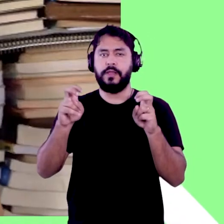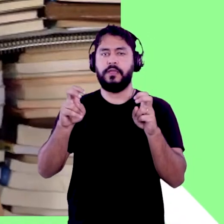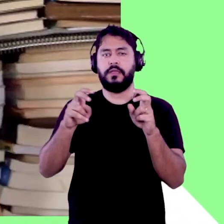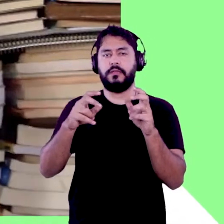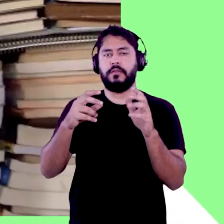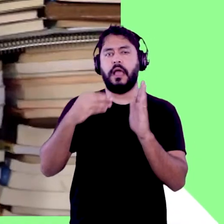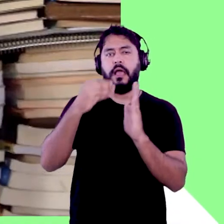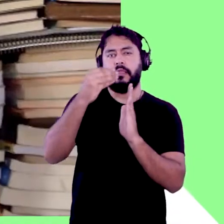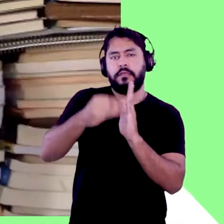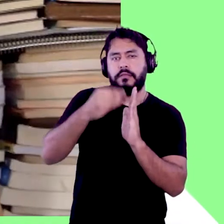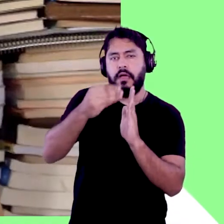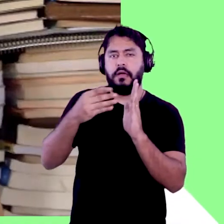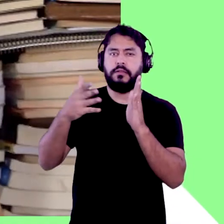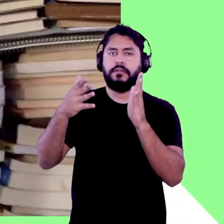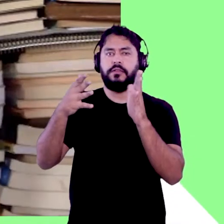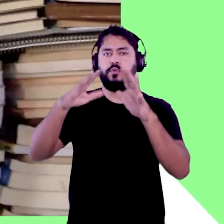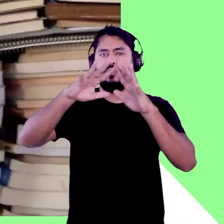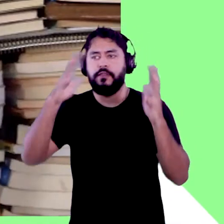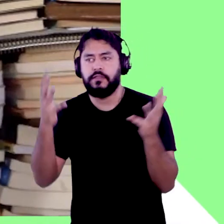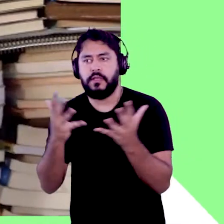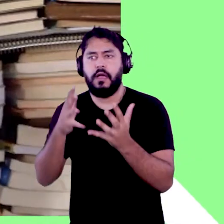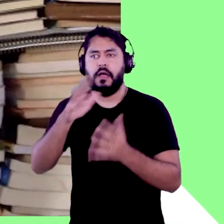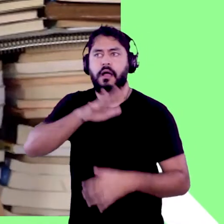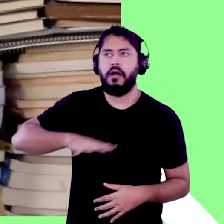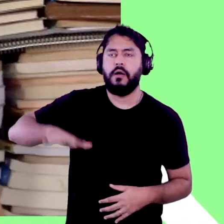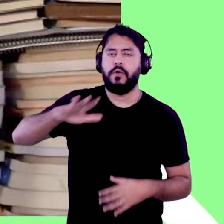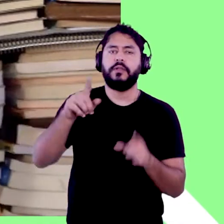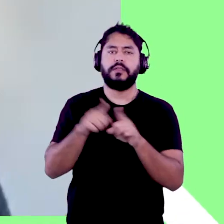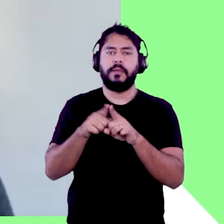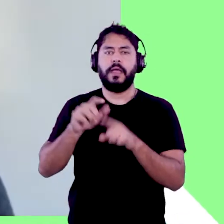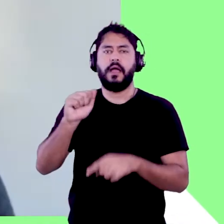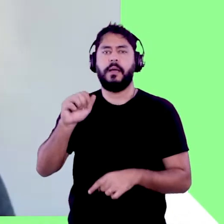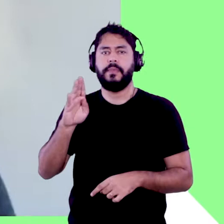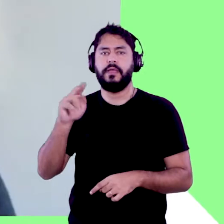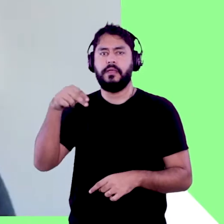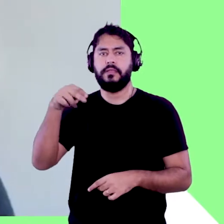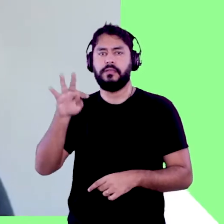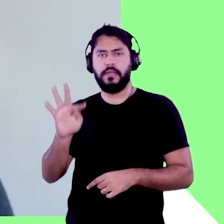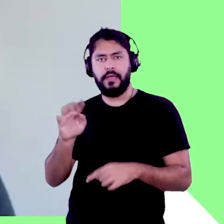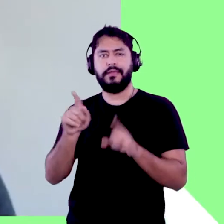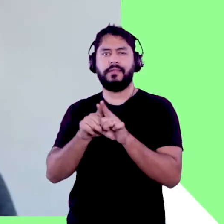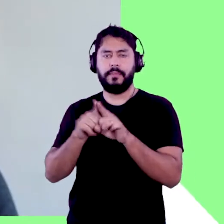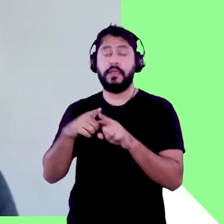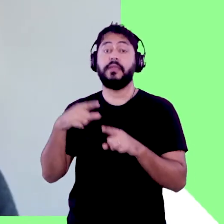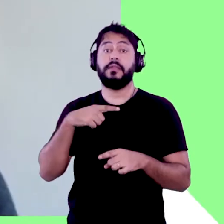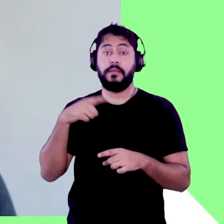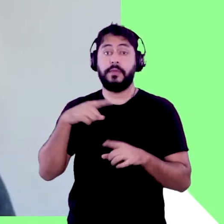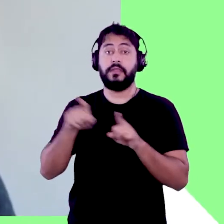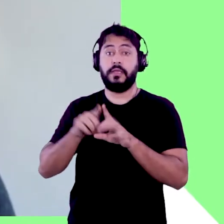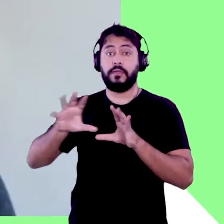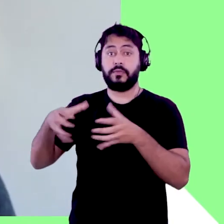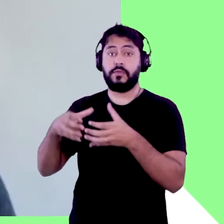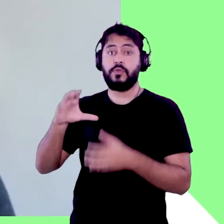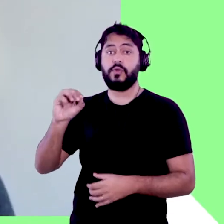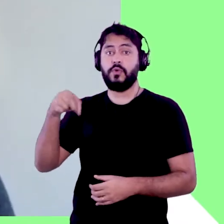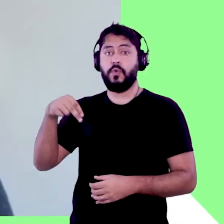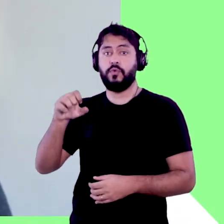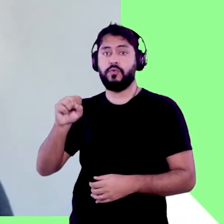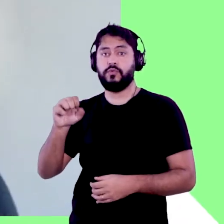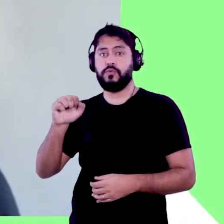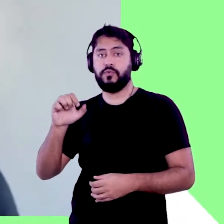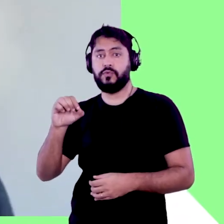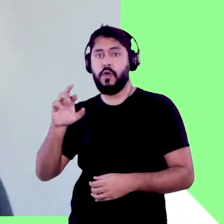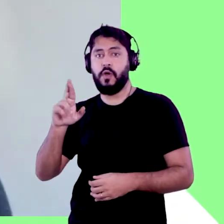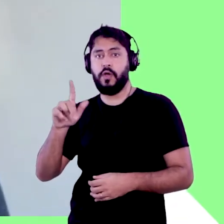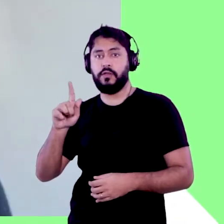BNT 9050 aqui no Brasil, né, aplicada também, e tem um consórcio chamado W3C, que eu